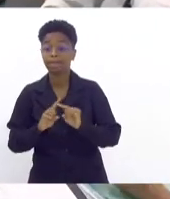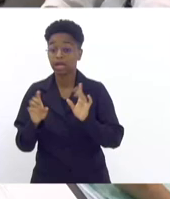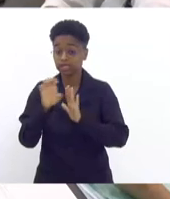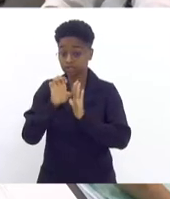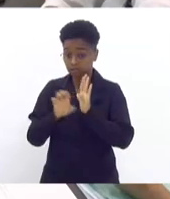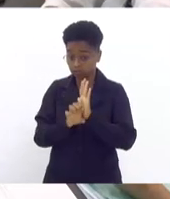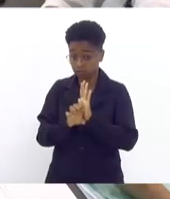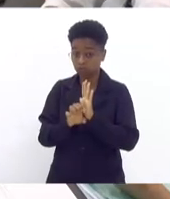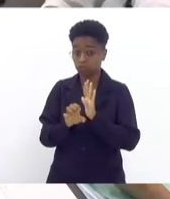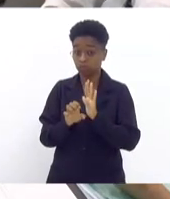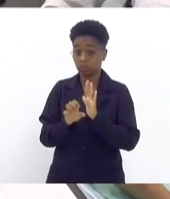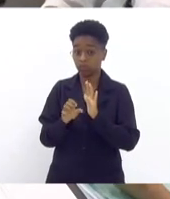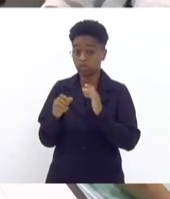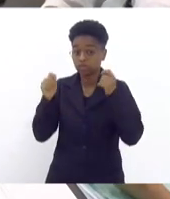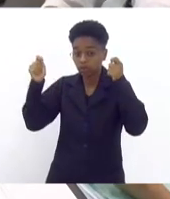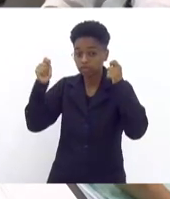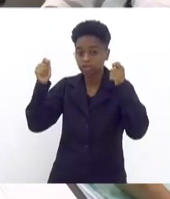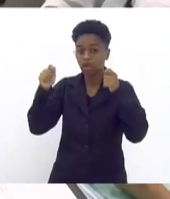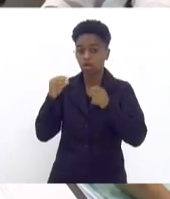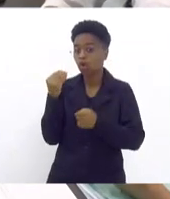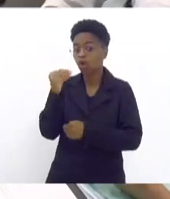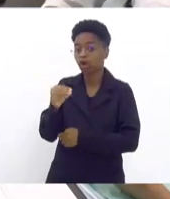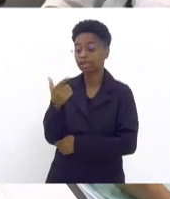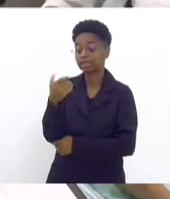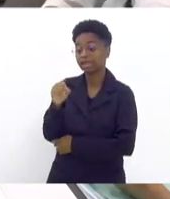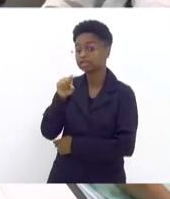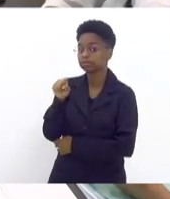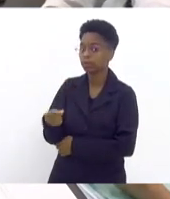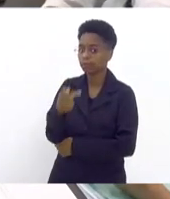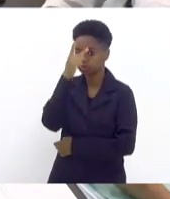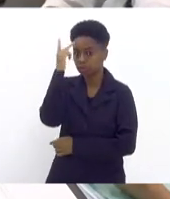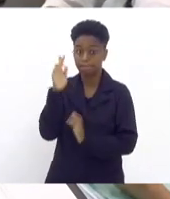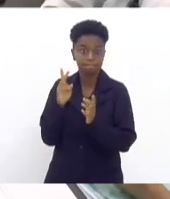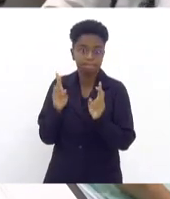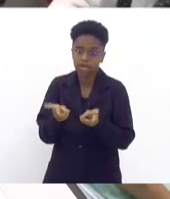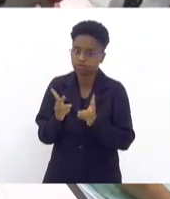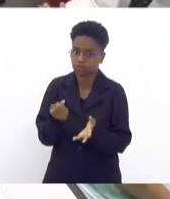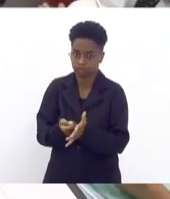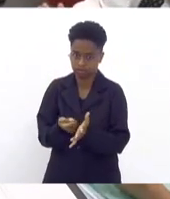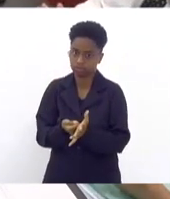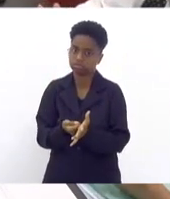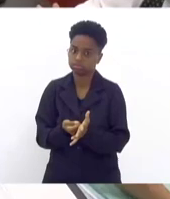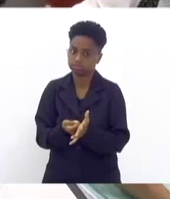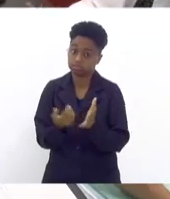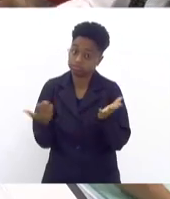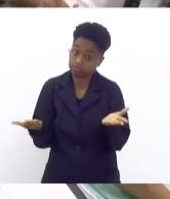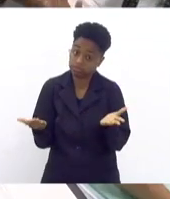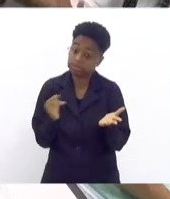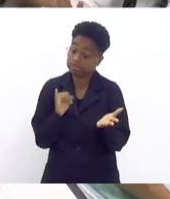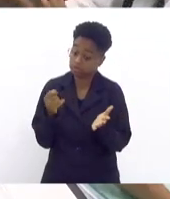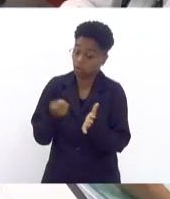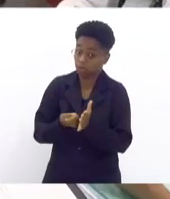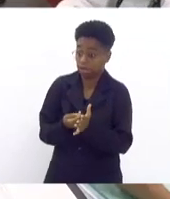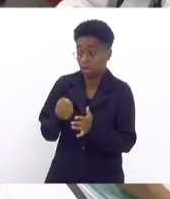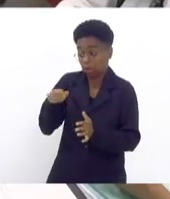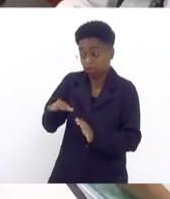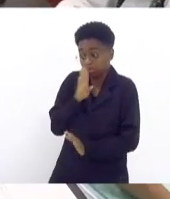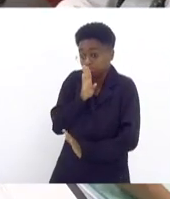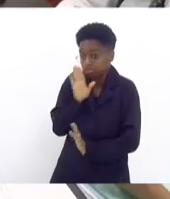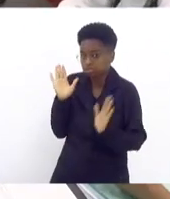federal, impõe para 10 mil pessoas a mesma obrigação. A mesma obrigação. Então, já a imposição, quem sou eu para falar